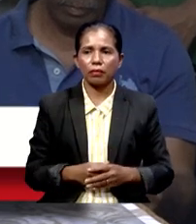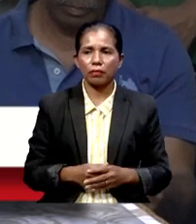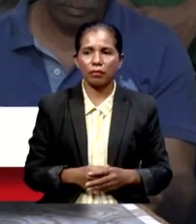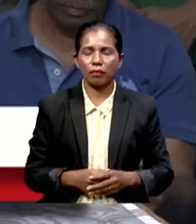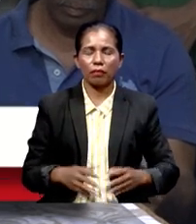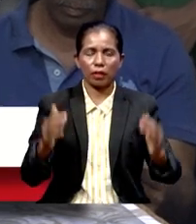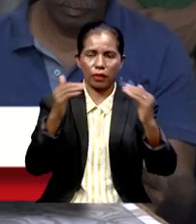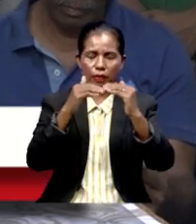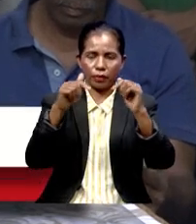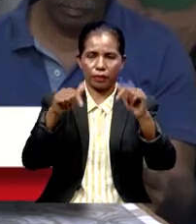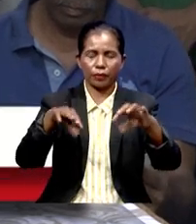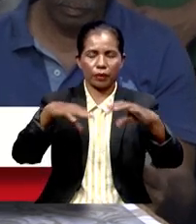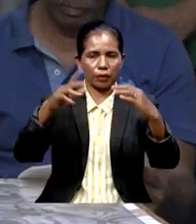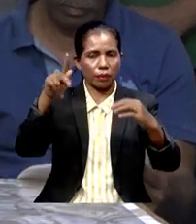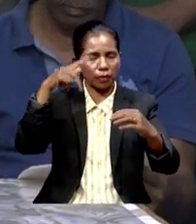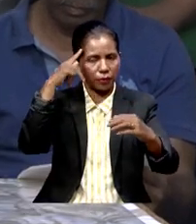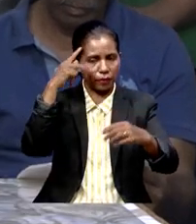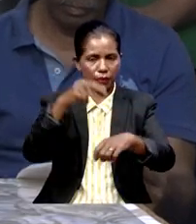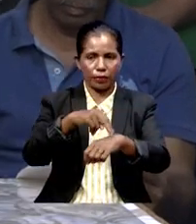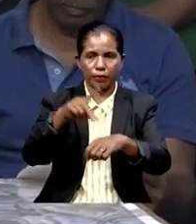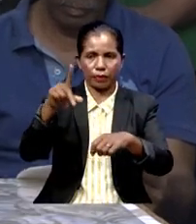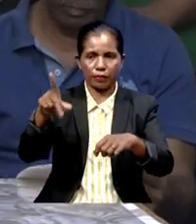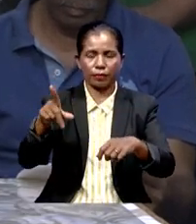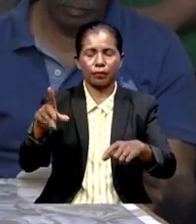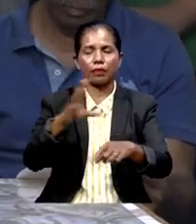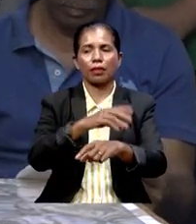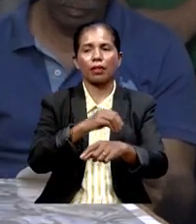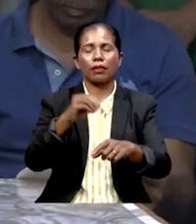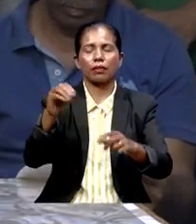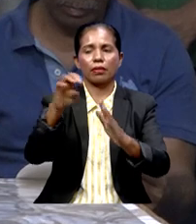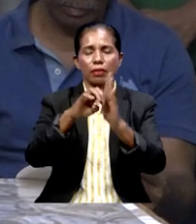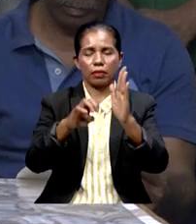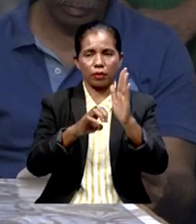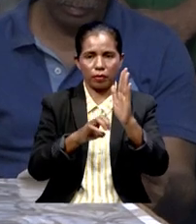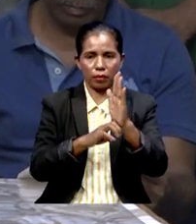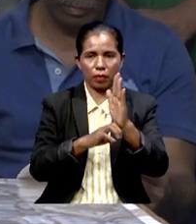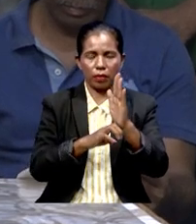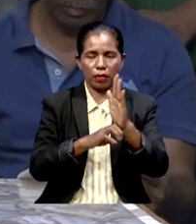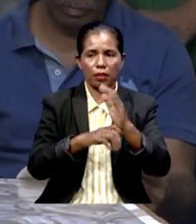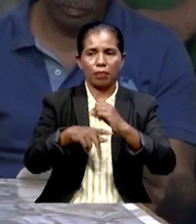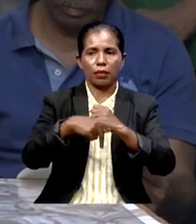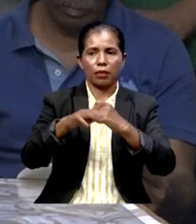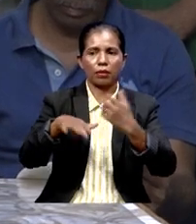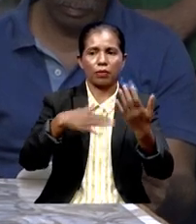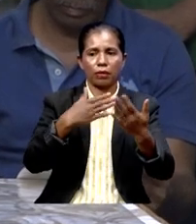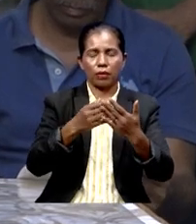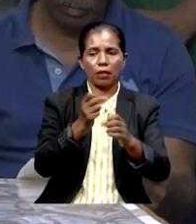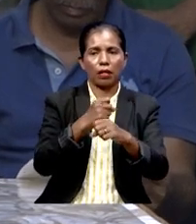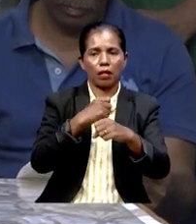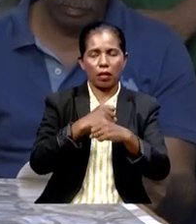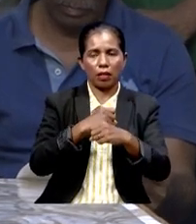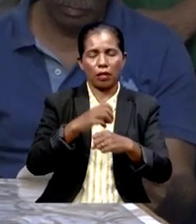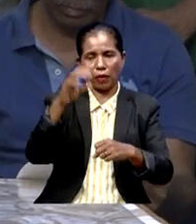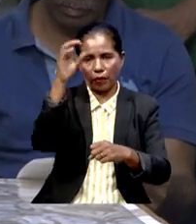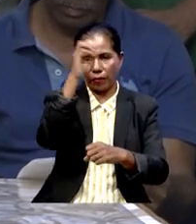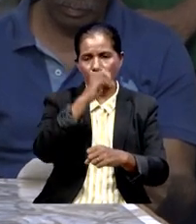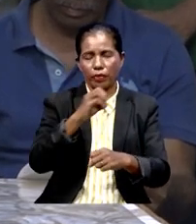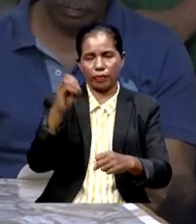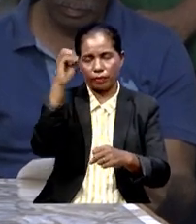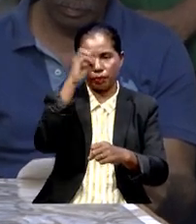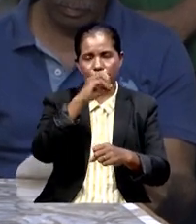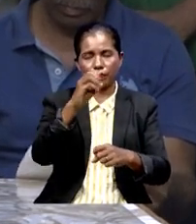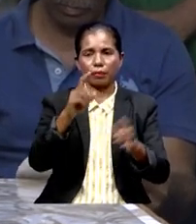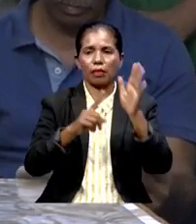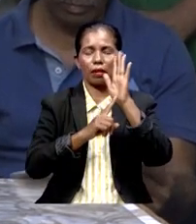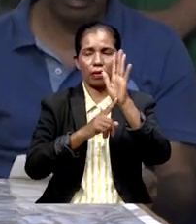reunião ainda né, Comissão Política Nacional, no estrutura partido, toma halo observação, né, bem, a tudo